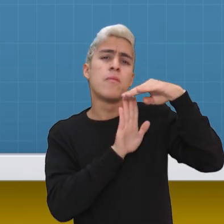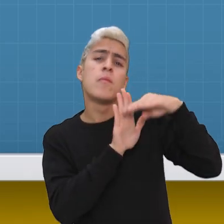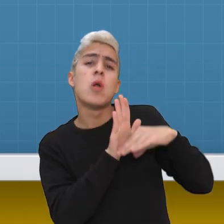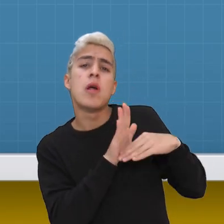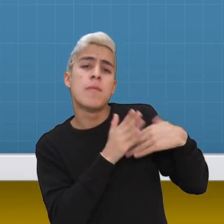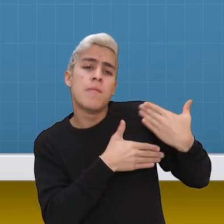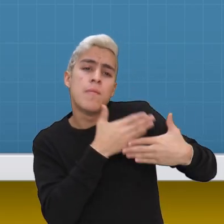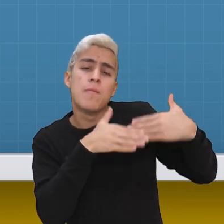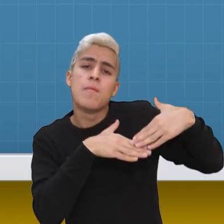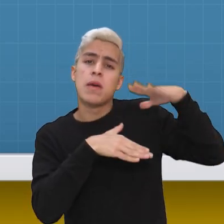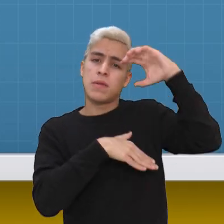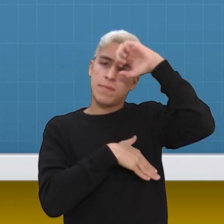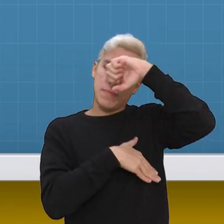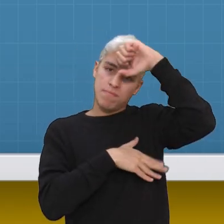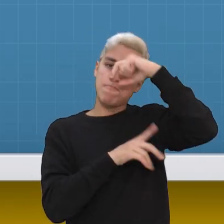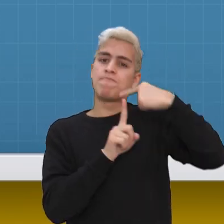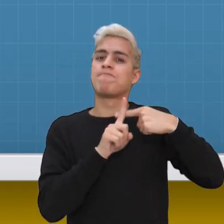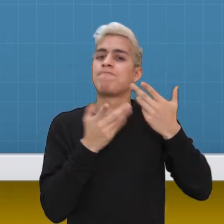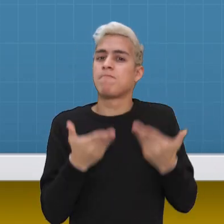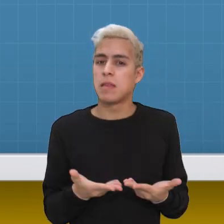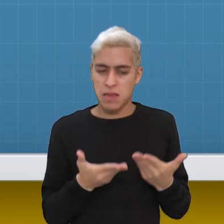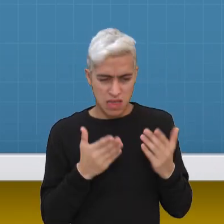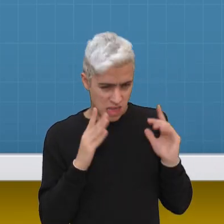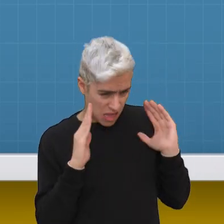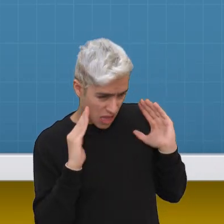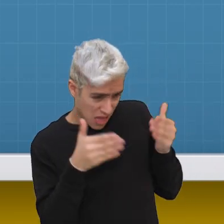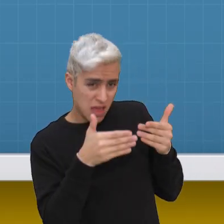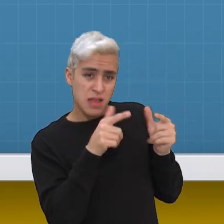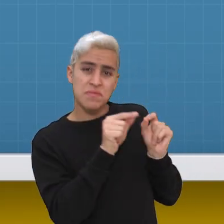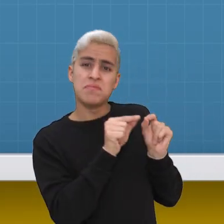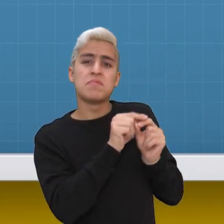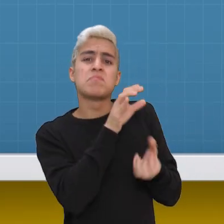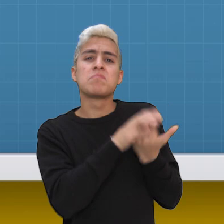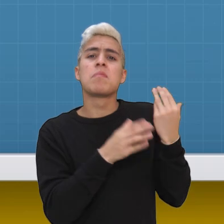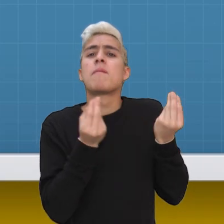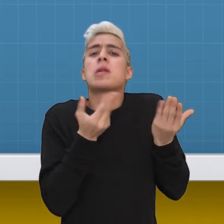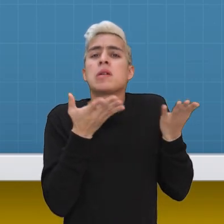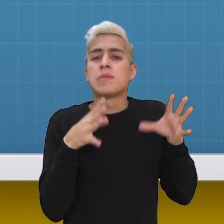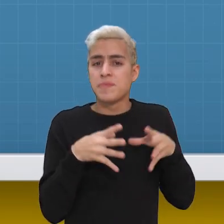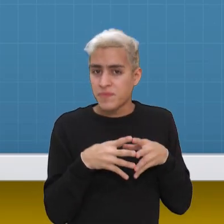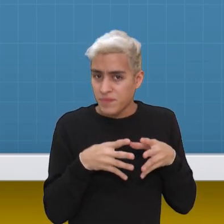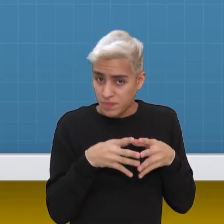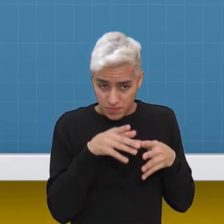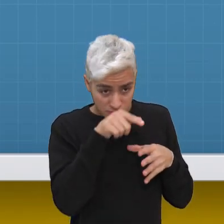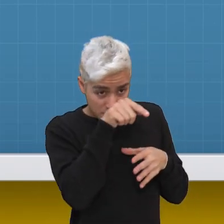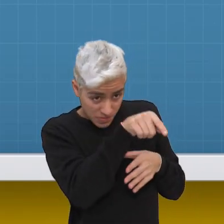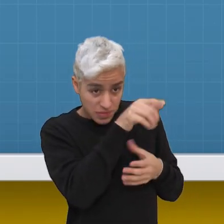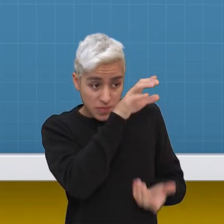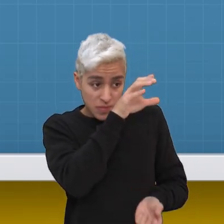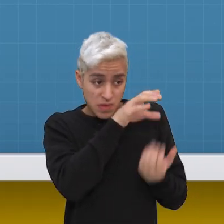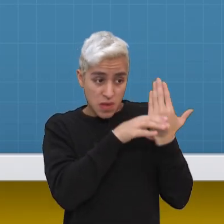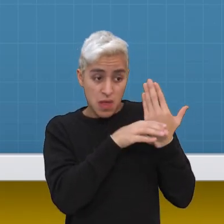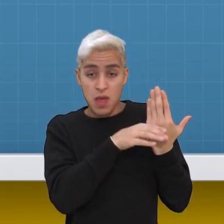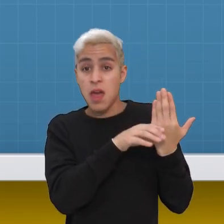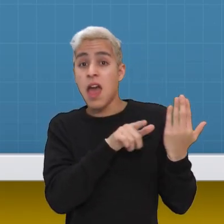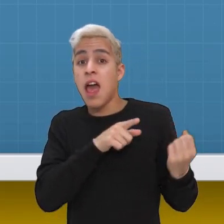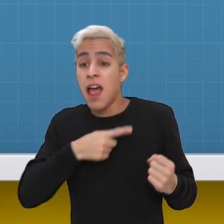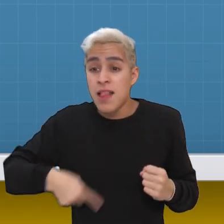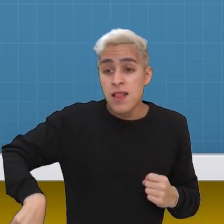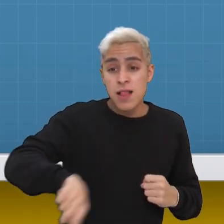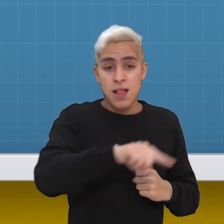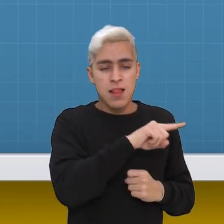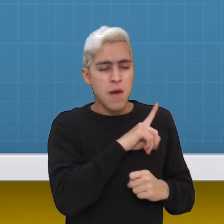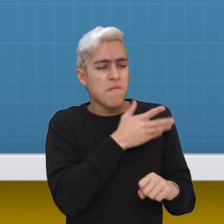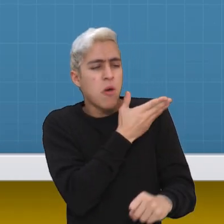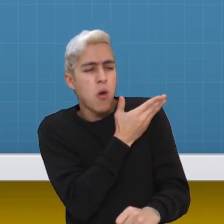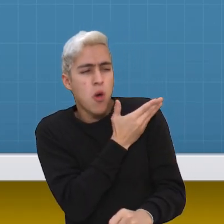Mais Aprendizagem? Será que foi feito o programa para quê? Foi feito o programa para que nós possamos